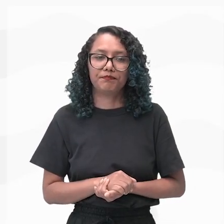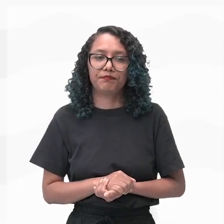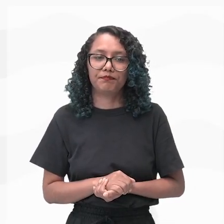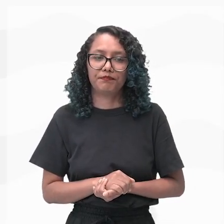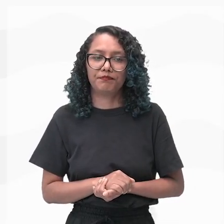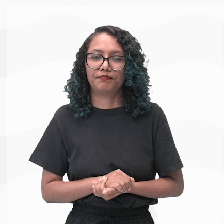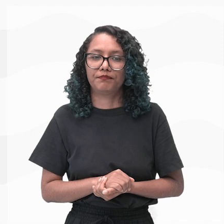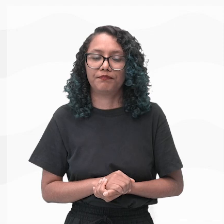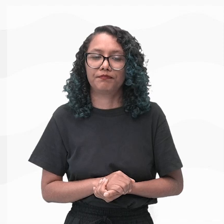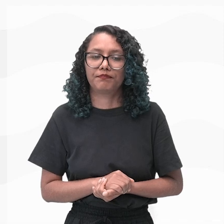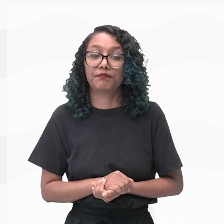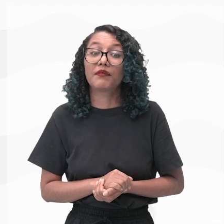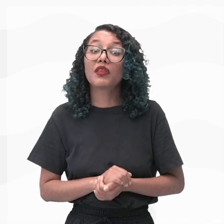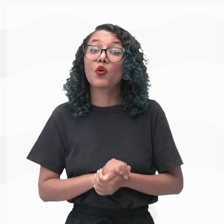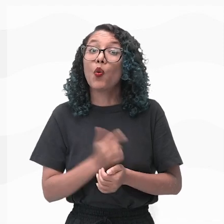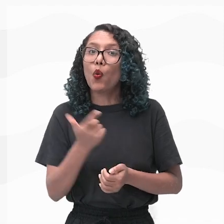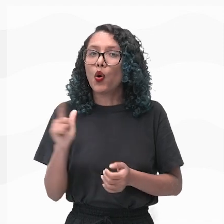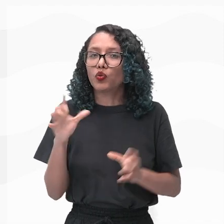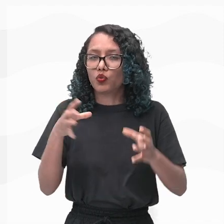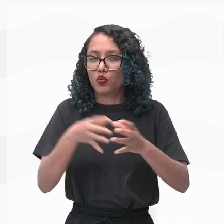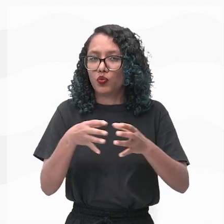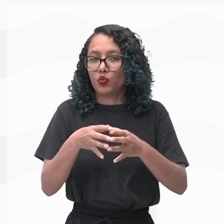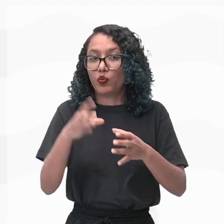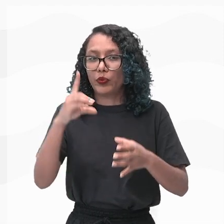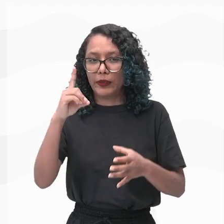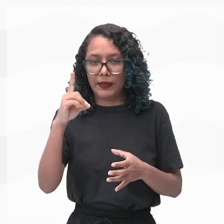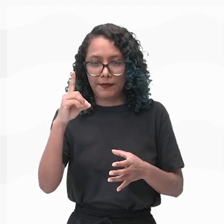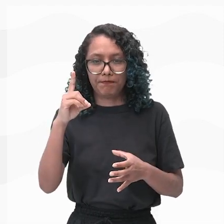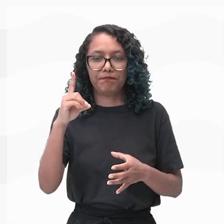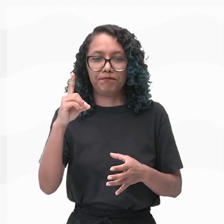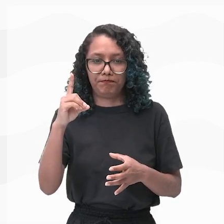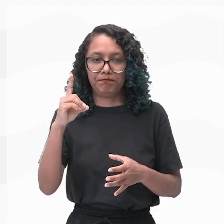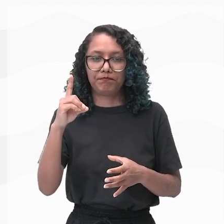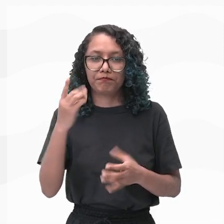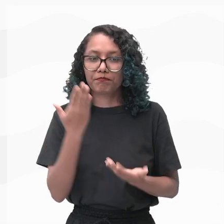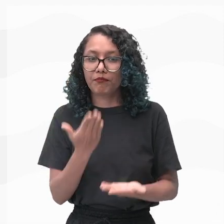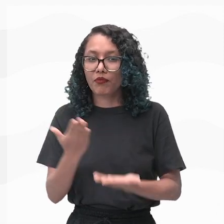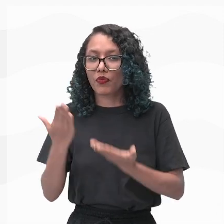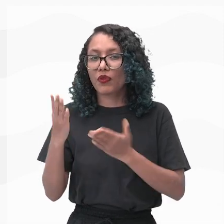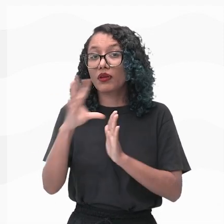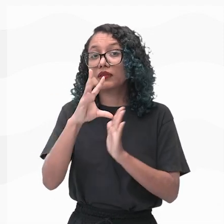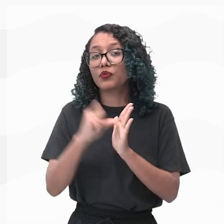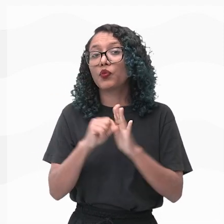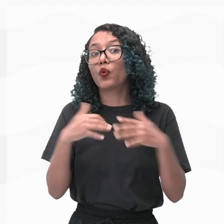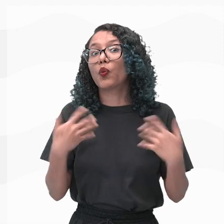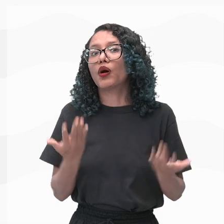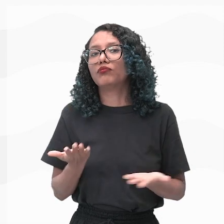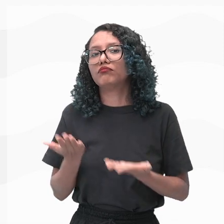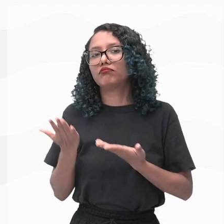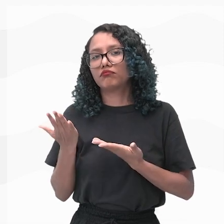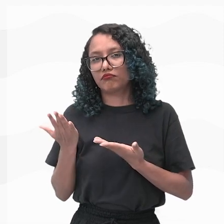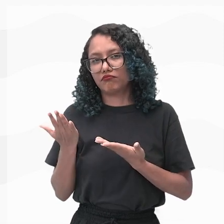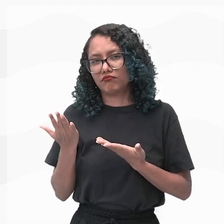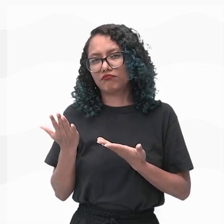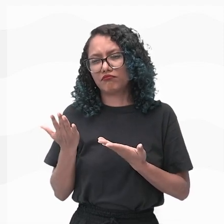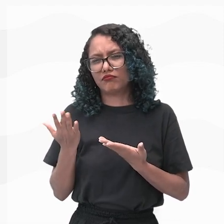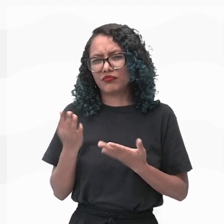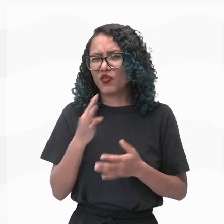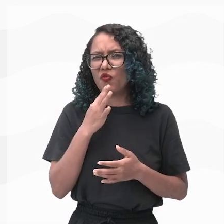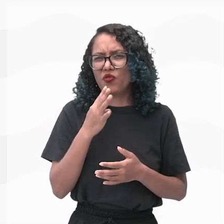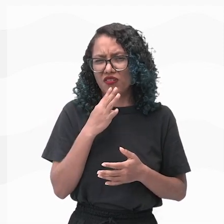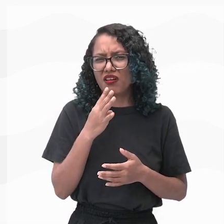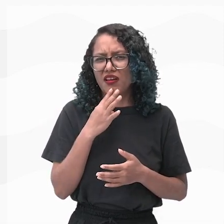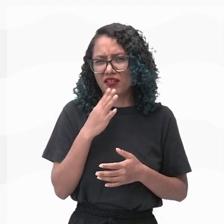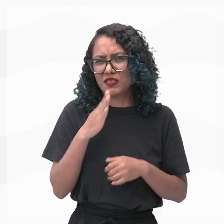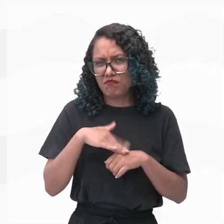Você tem também o grupo D, né, que apresenta essa simbologia muito mais próxima e conhecida, né,